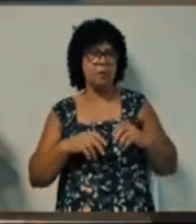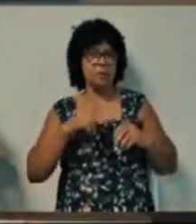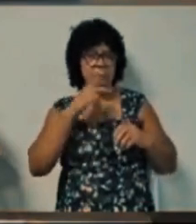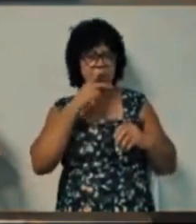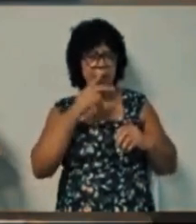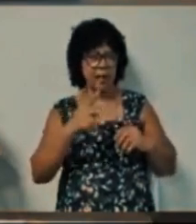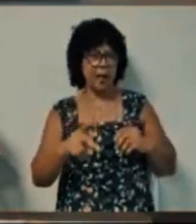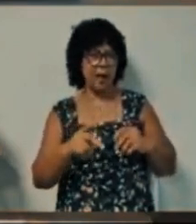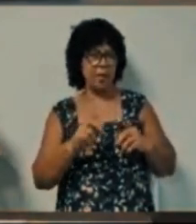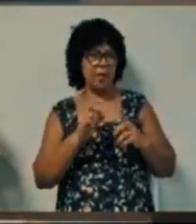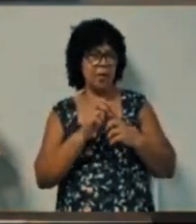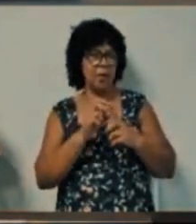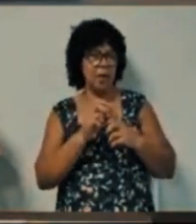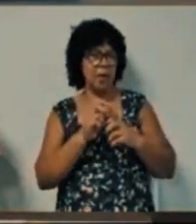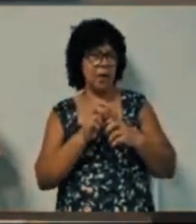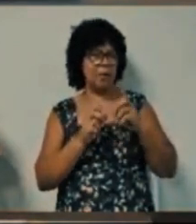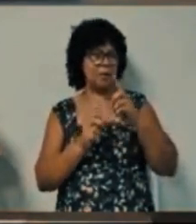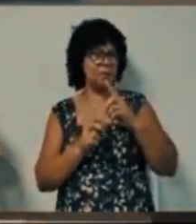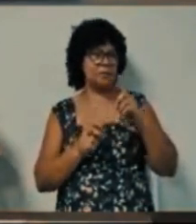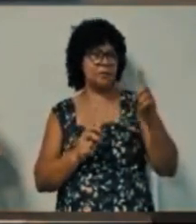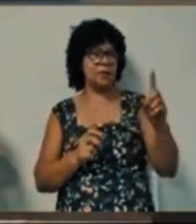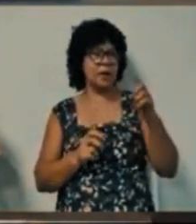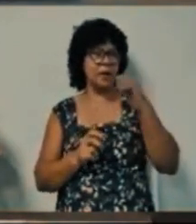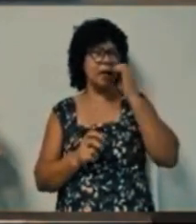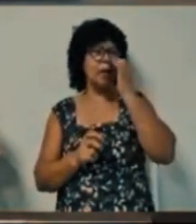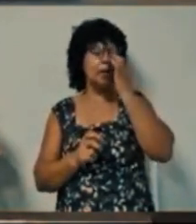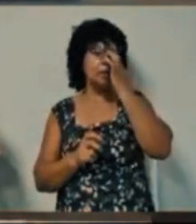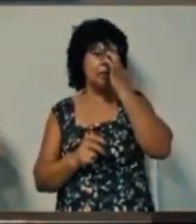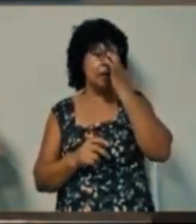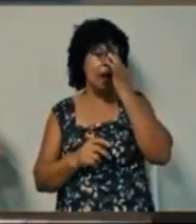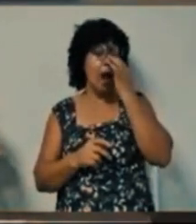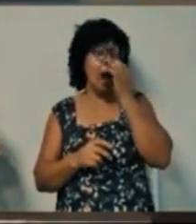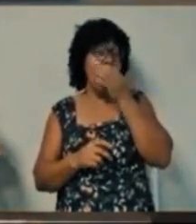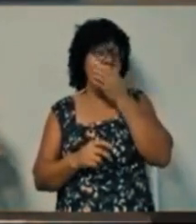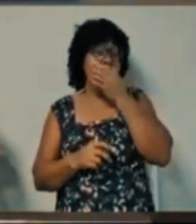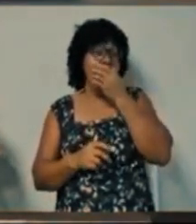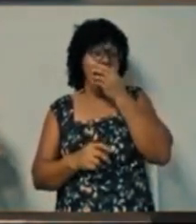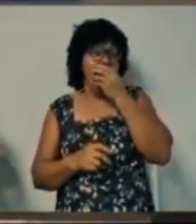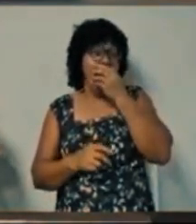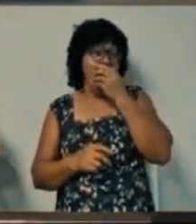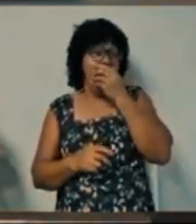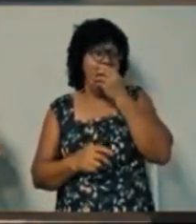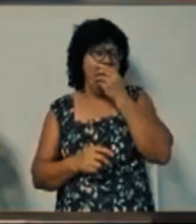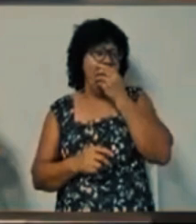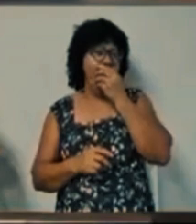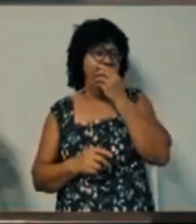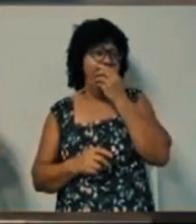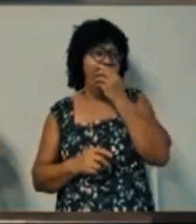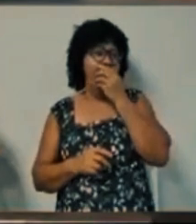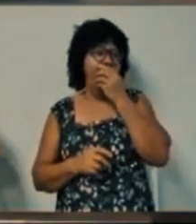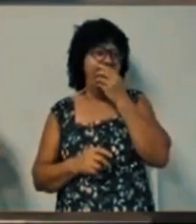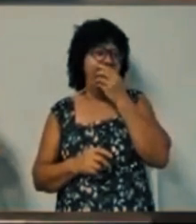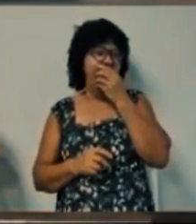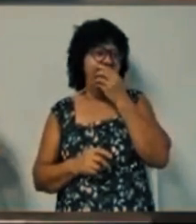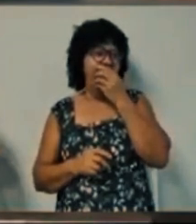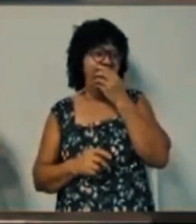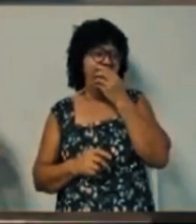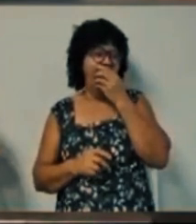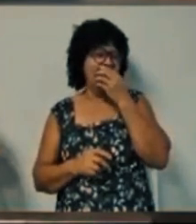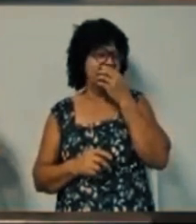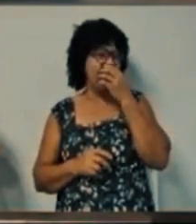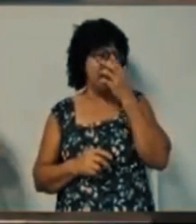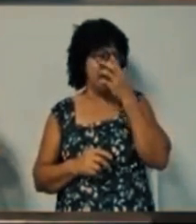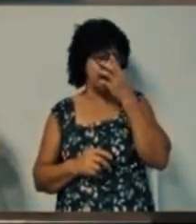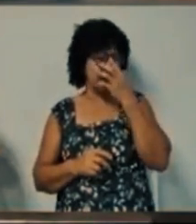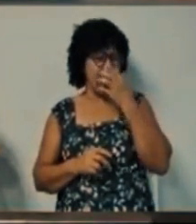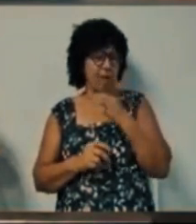Diz que esse homem, ele prega e os corações se derretem. Diz que esse homem, enquanto ele